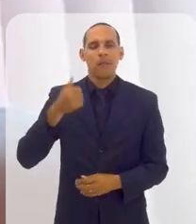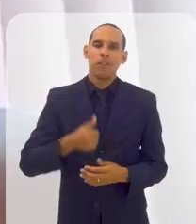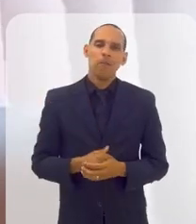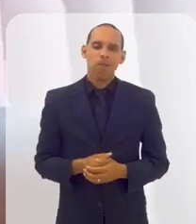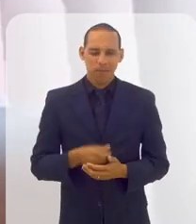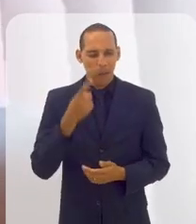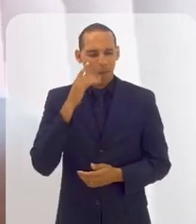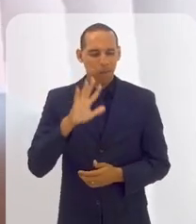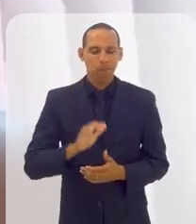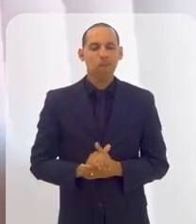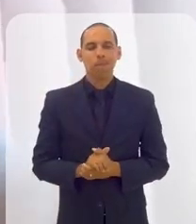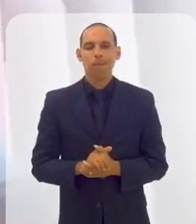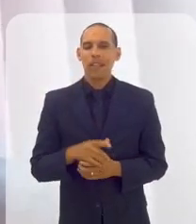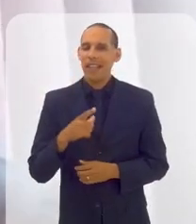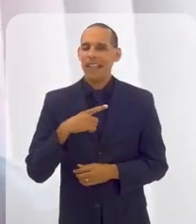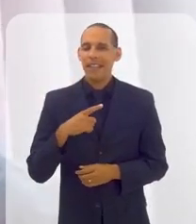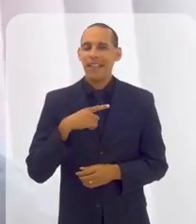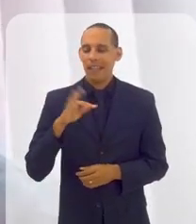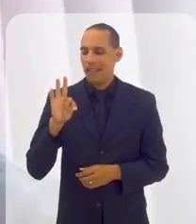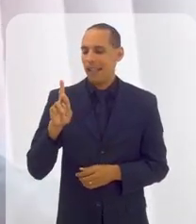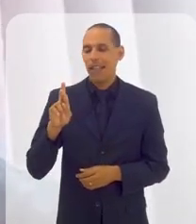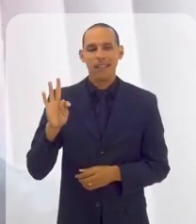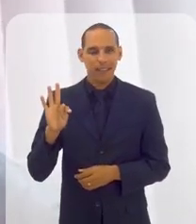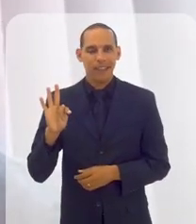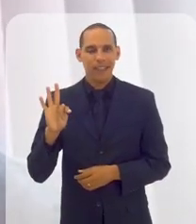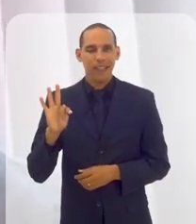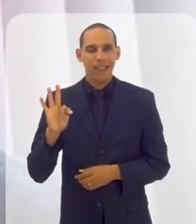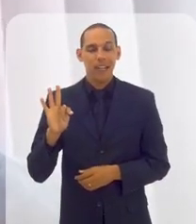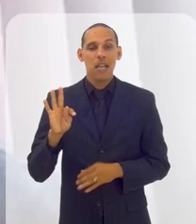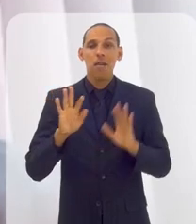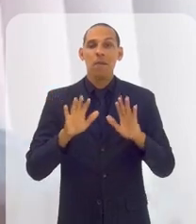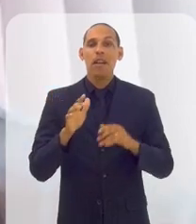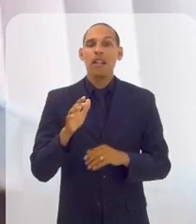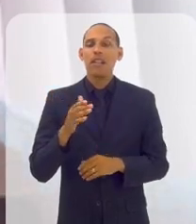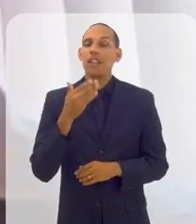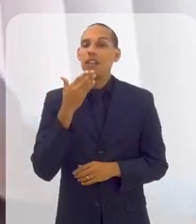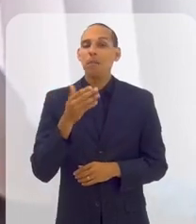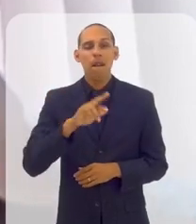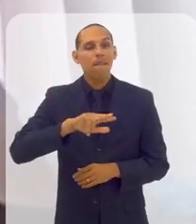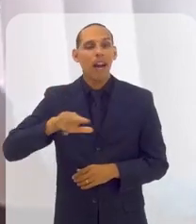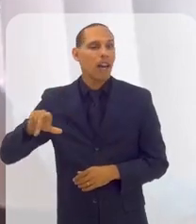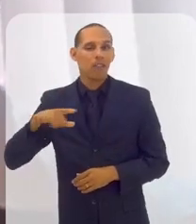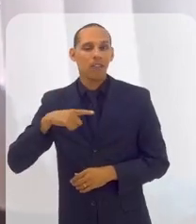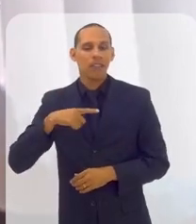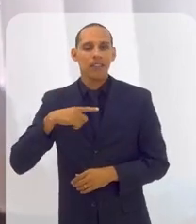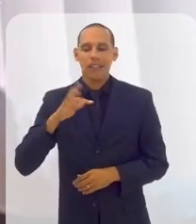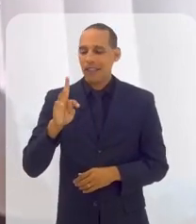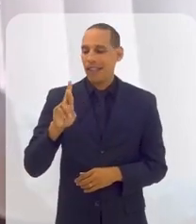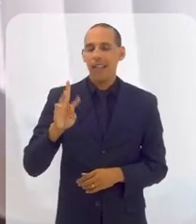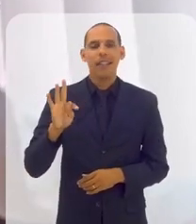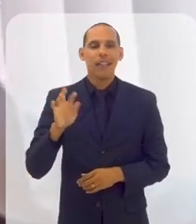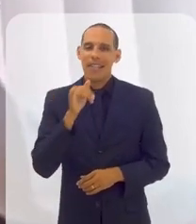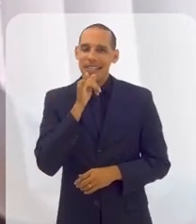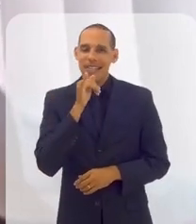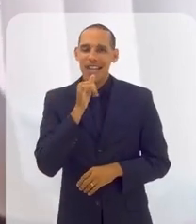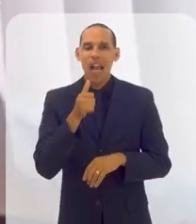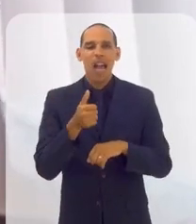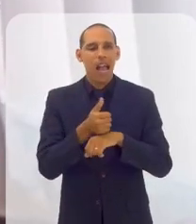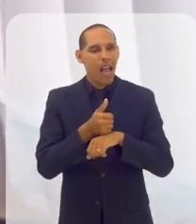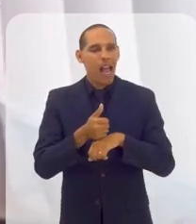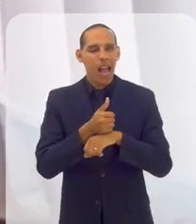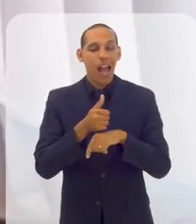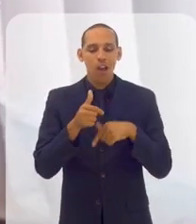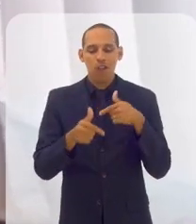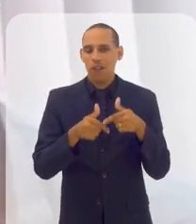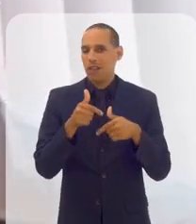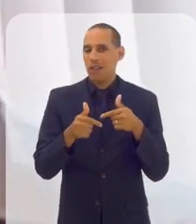diálogo, do esclarecimento. Você quer ver? Existe eu falei do TRT, tem vários tipos de TRT. Tem o chamado TRT de